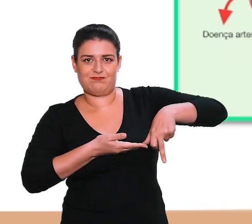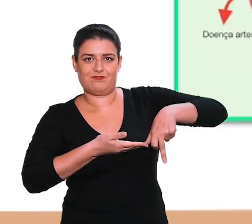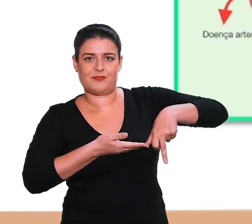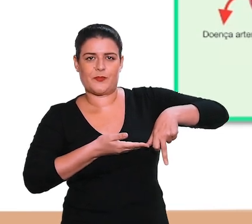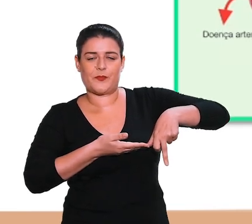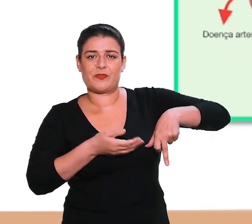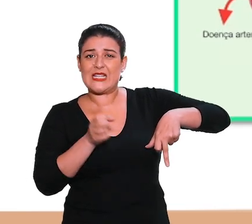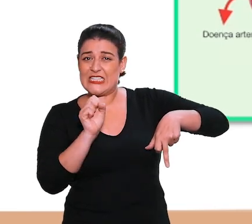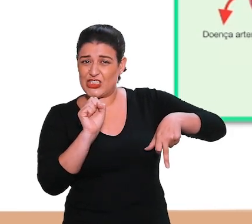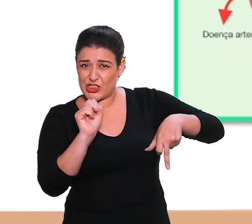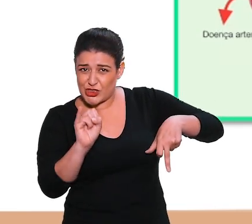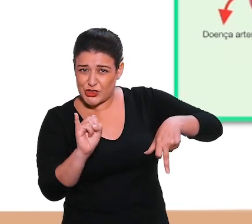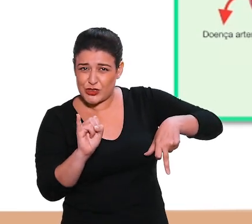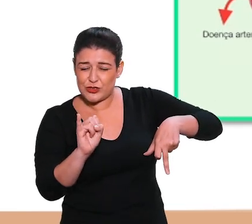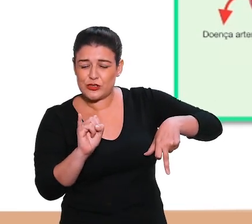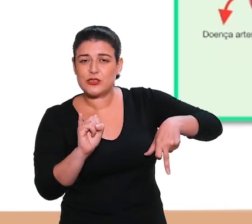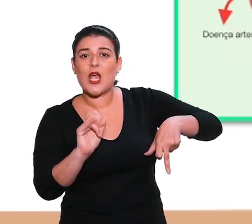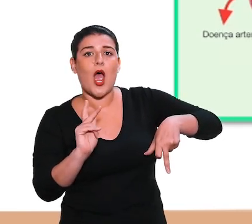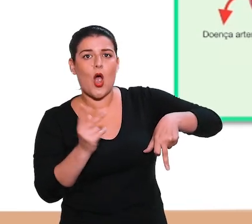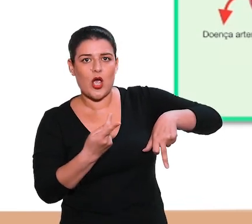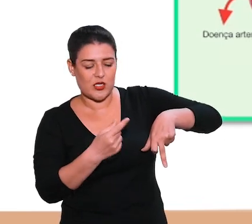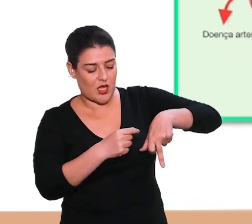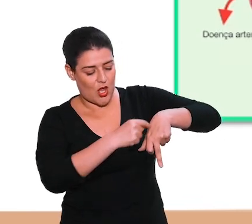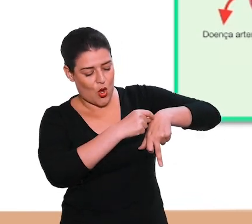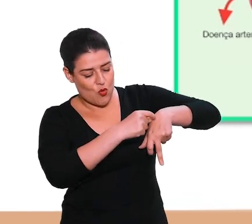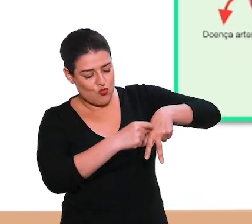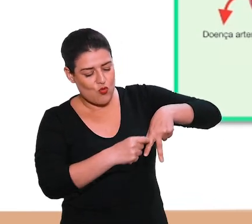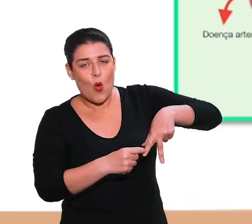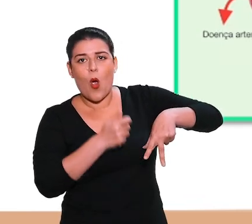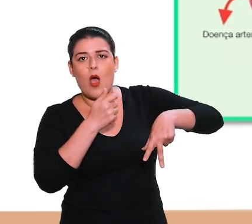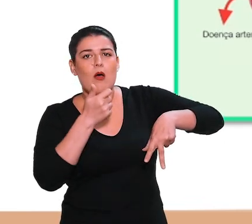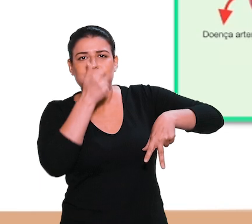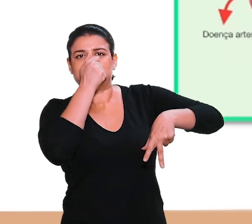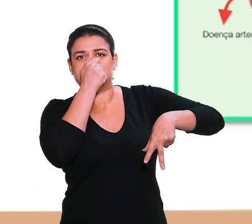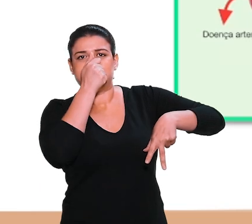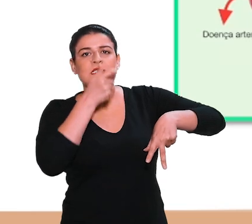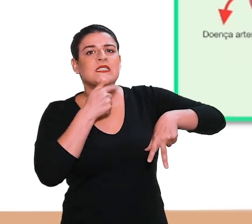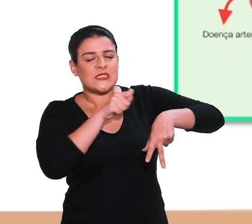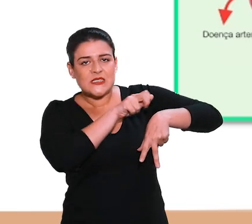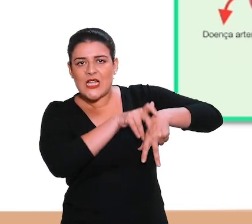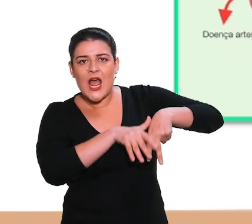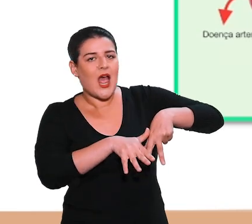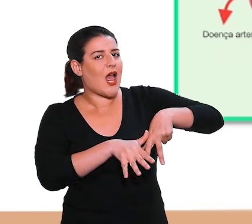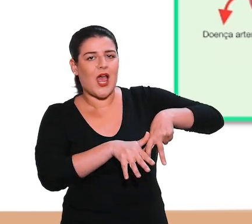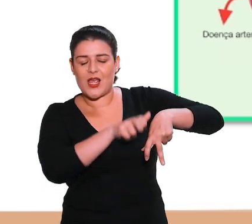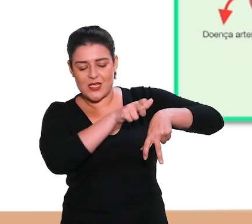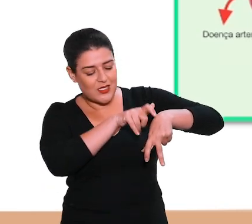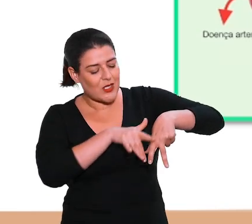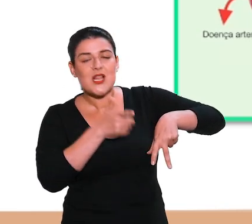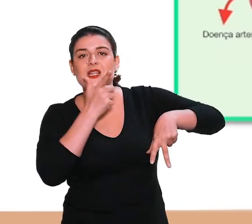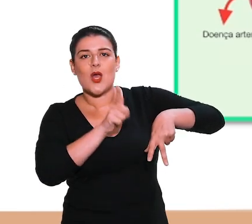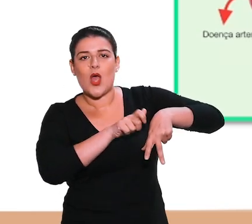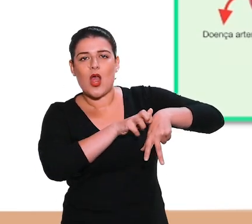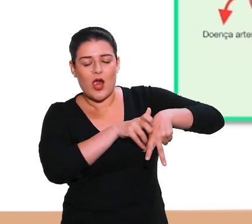E quando você tem uma artéria obstruída, o que vai acontecer é que chega menos sangue oxigenado para aquela